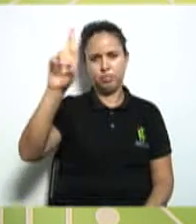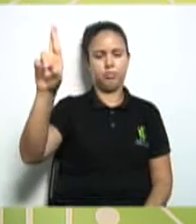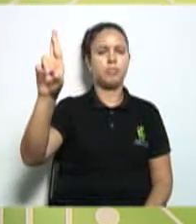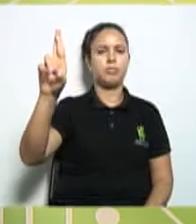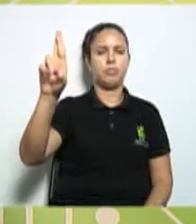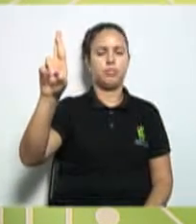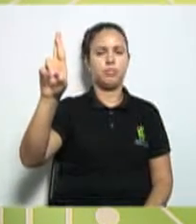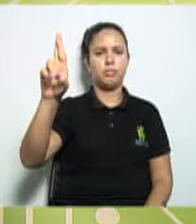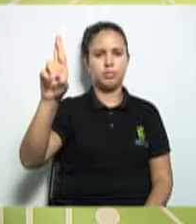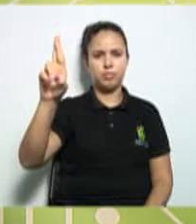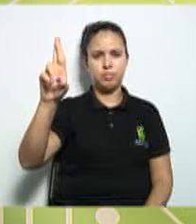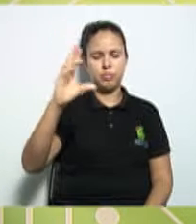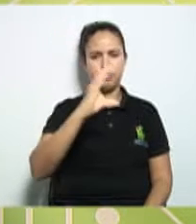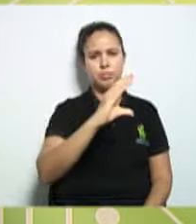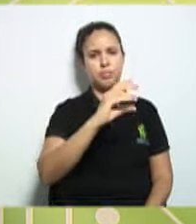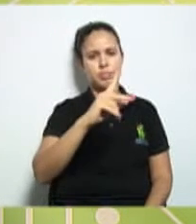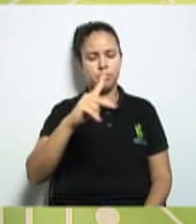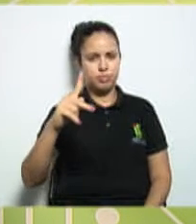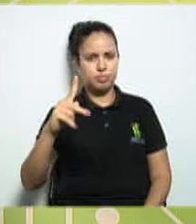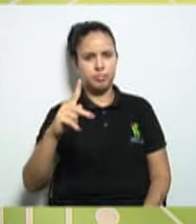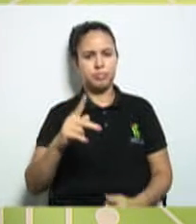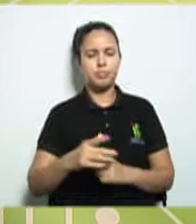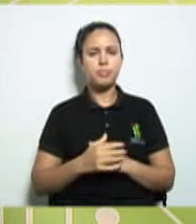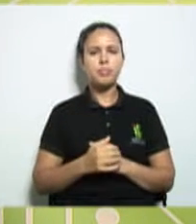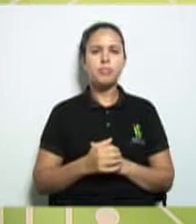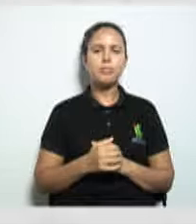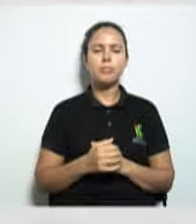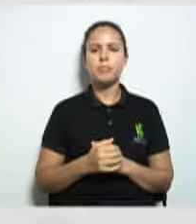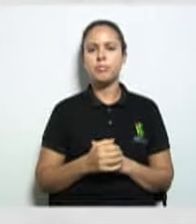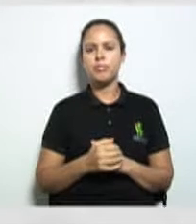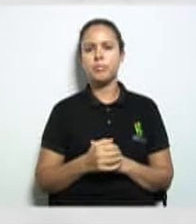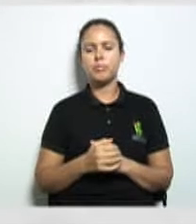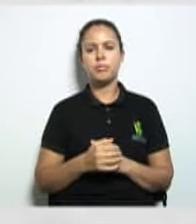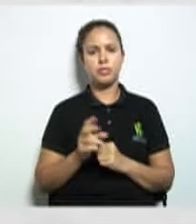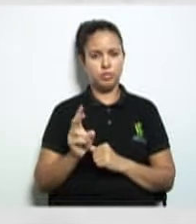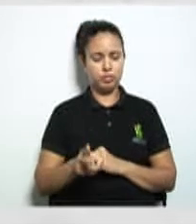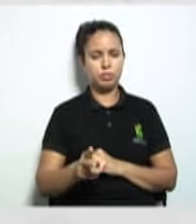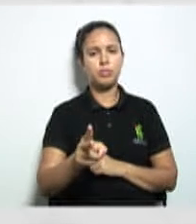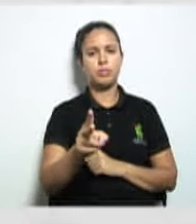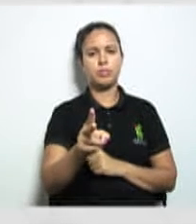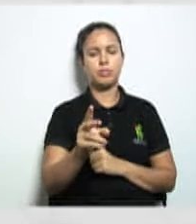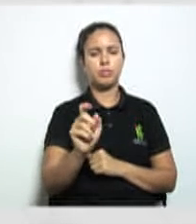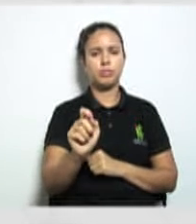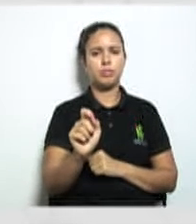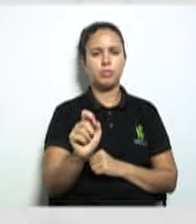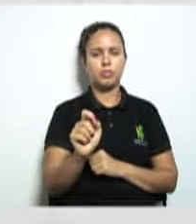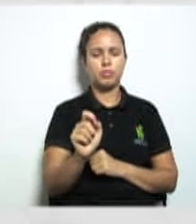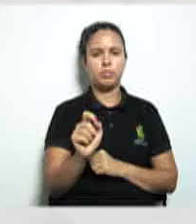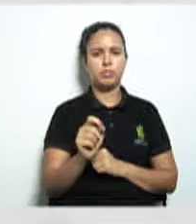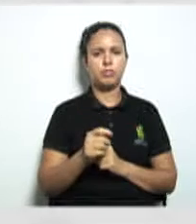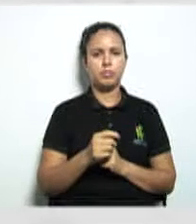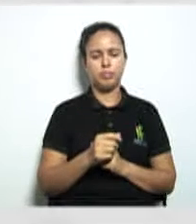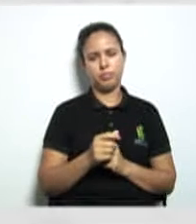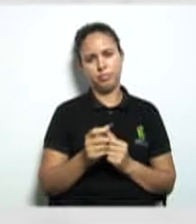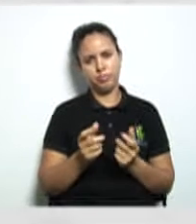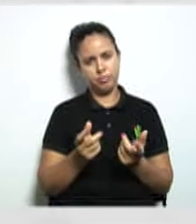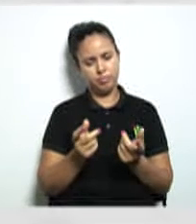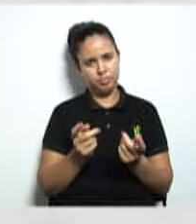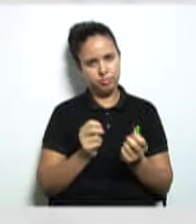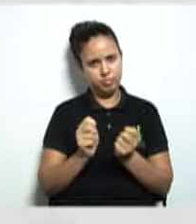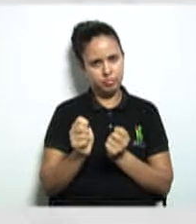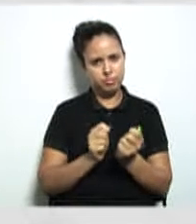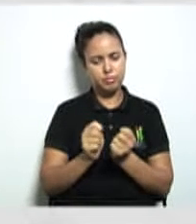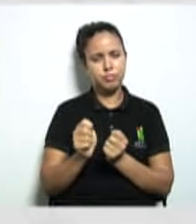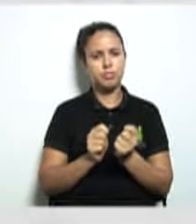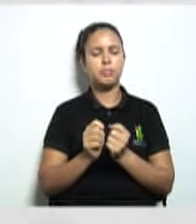cooperativa. Continuando ainda sobre o princípio da economia. Então, vamos